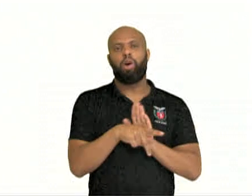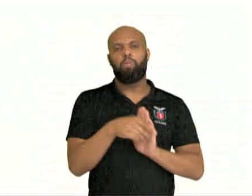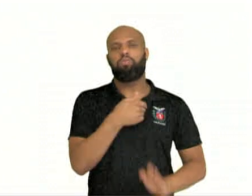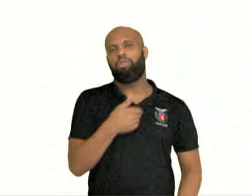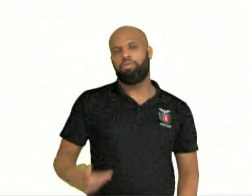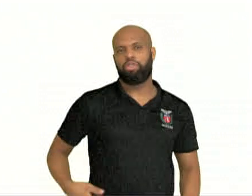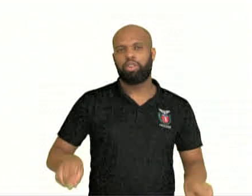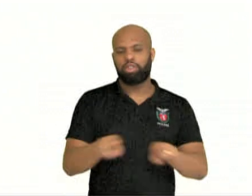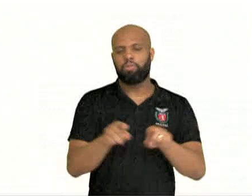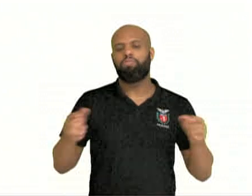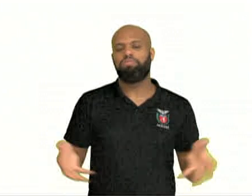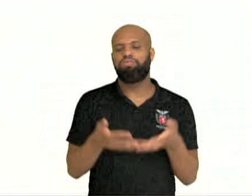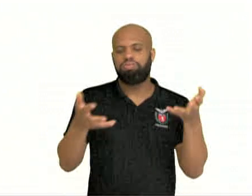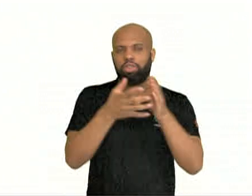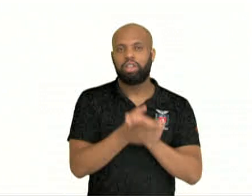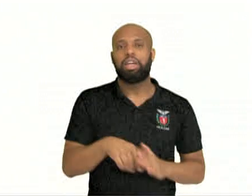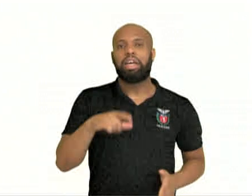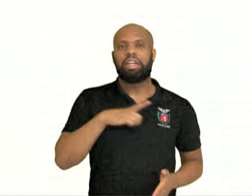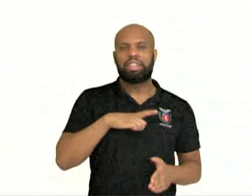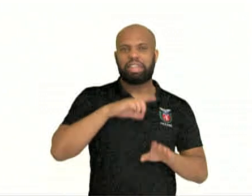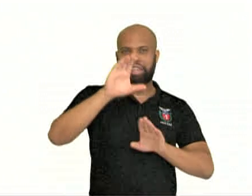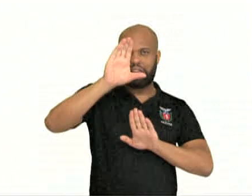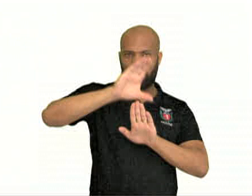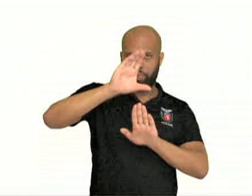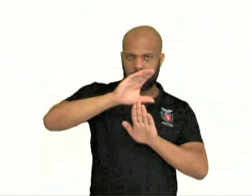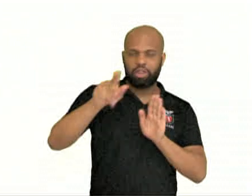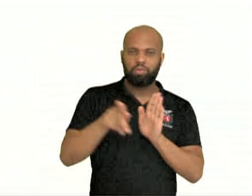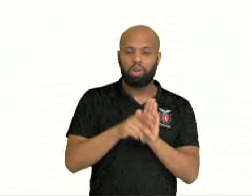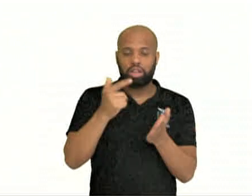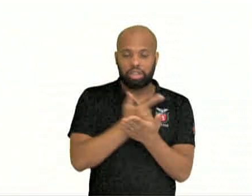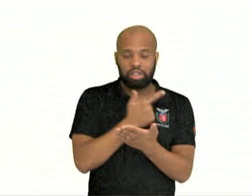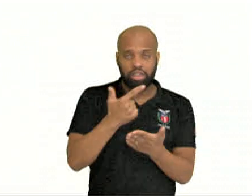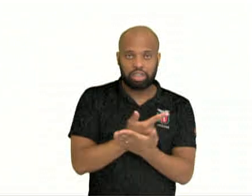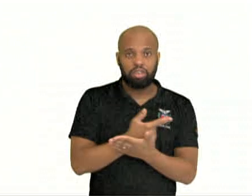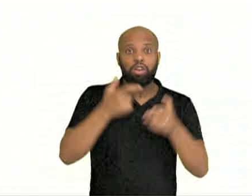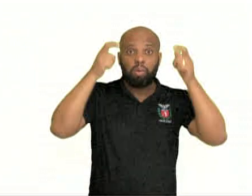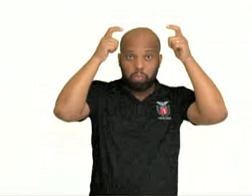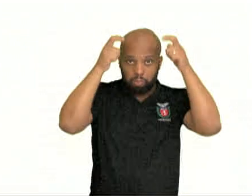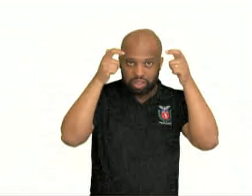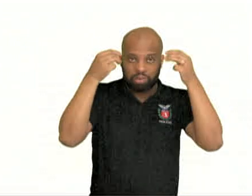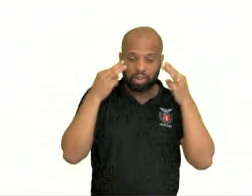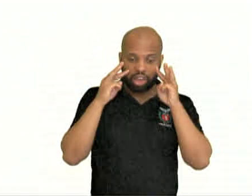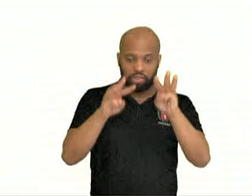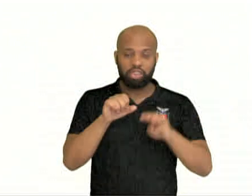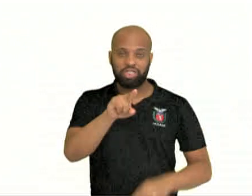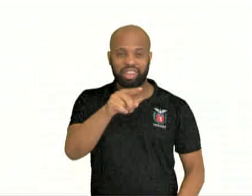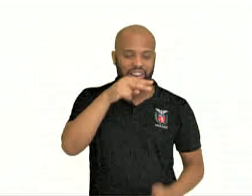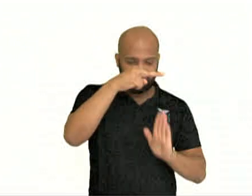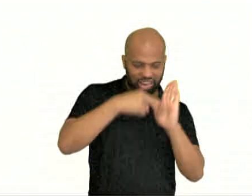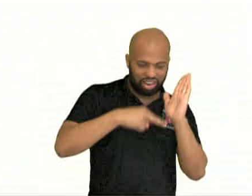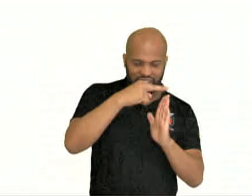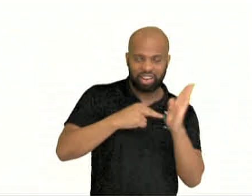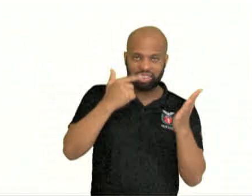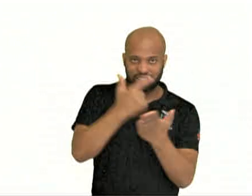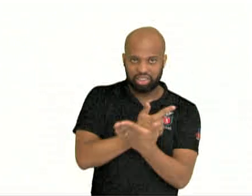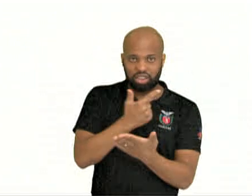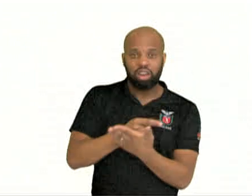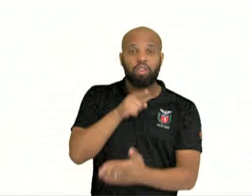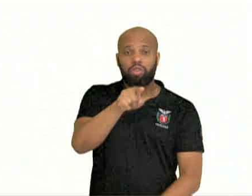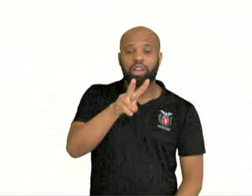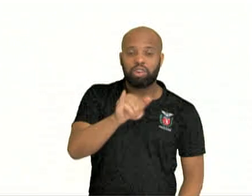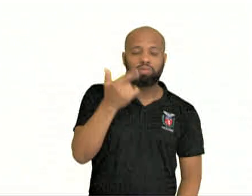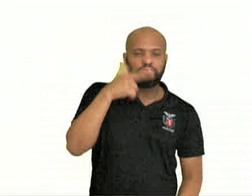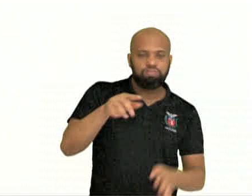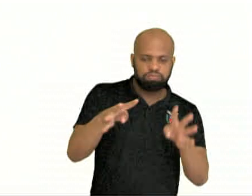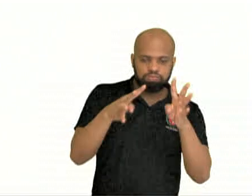diversos capítulos do livro O Príncipe de Maquiavel, se vocês tiverem acesso e fizerem a leitura, vocês verão que